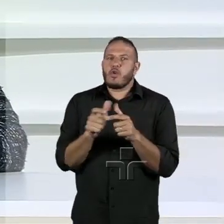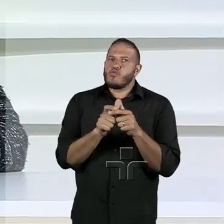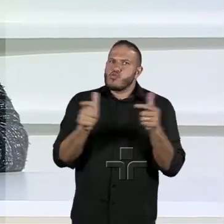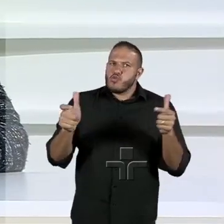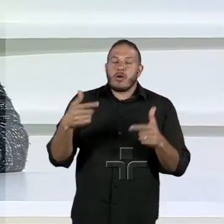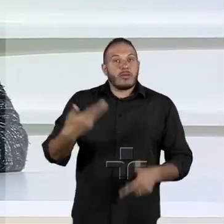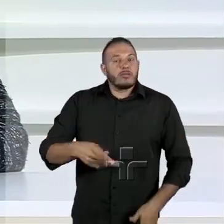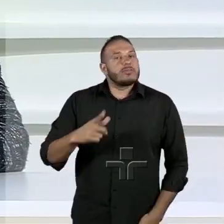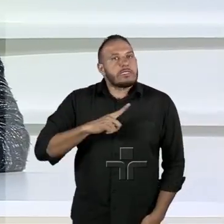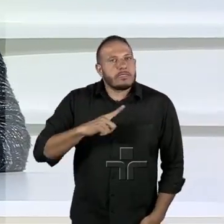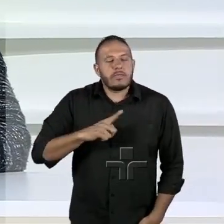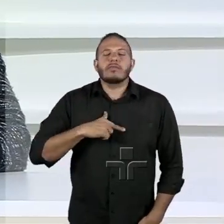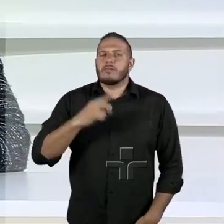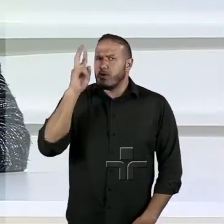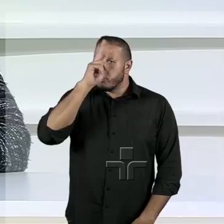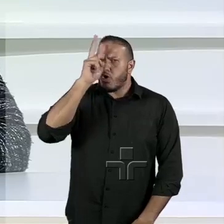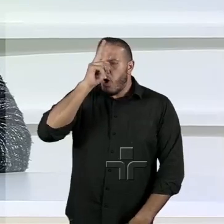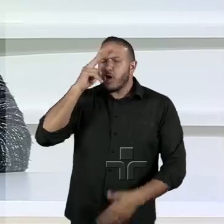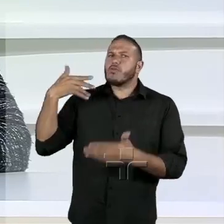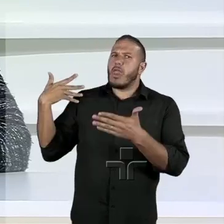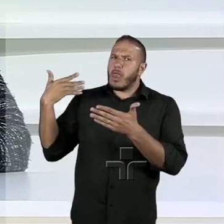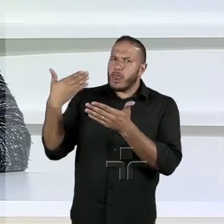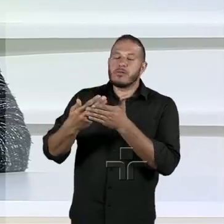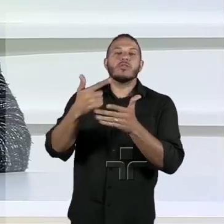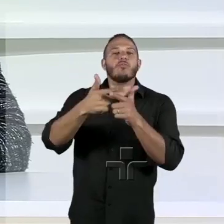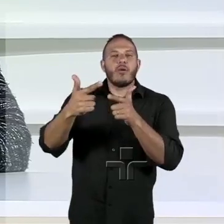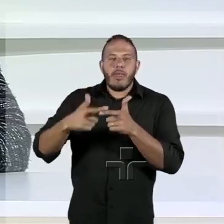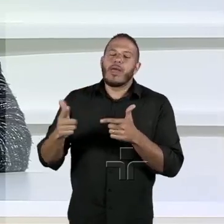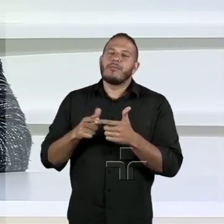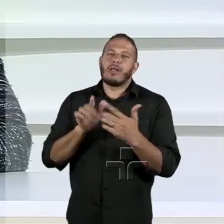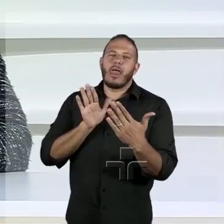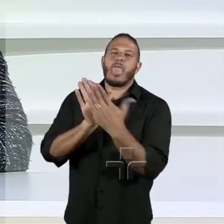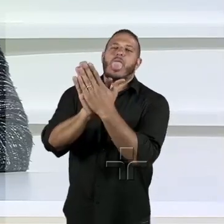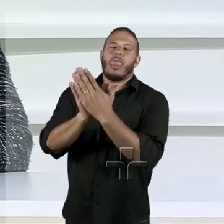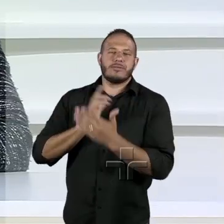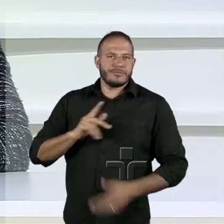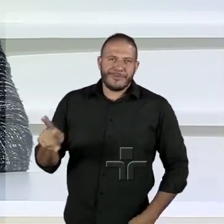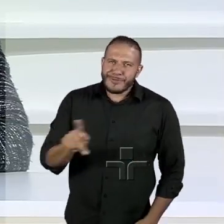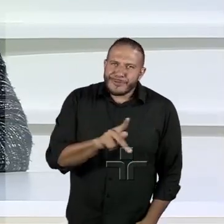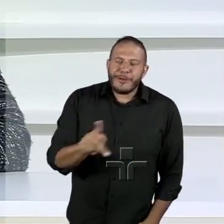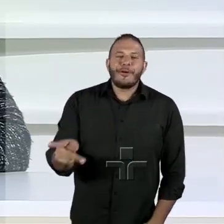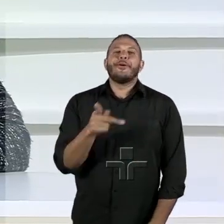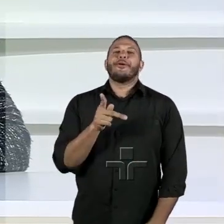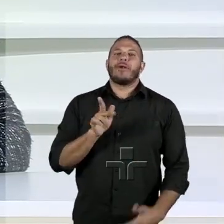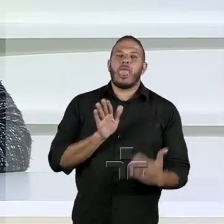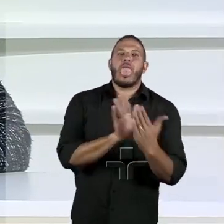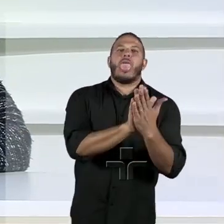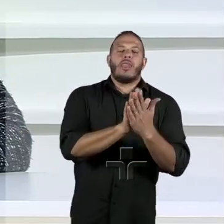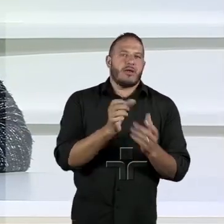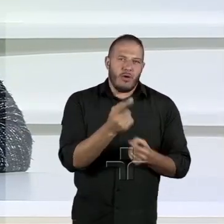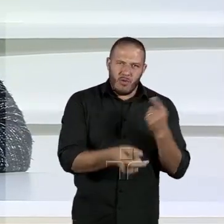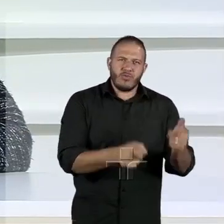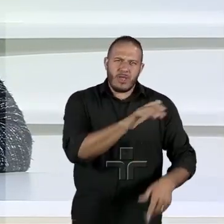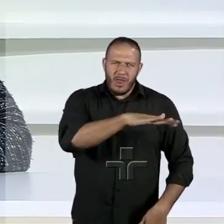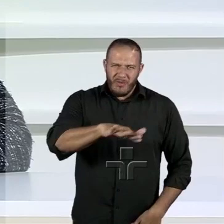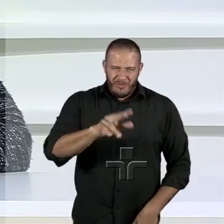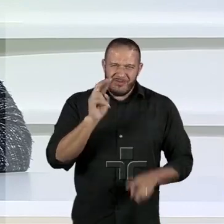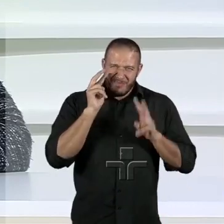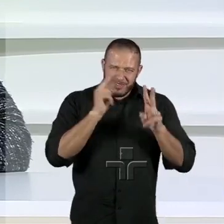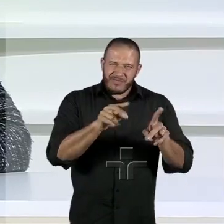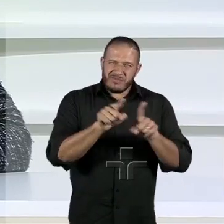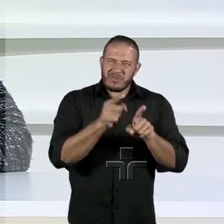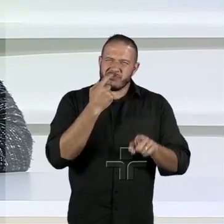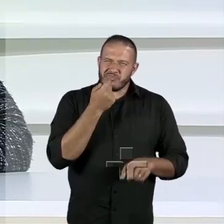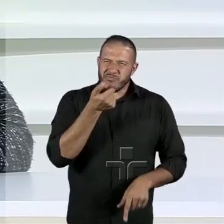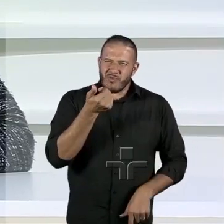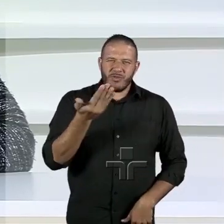e que tem um histórico de alguns enfrentamentos com os professores, alguns enfrentamentos com os alunos, como a gente viu mais